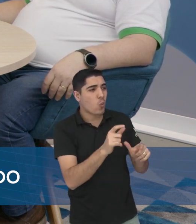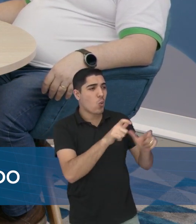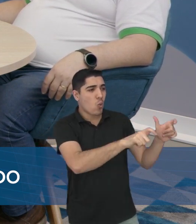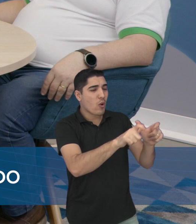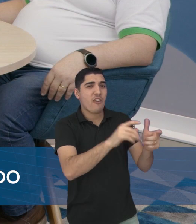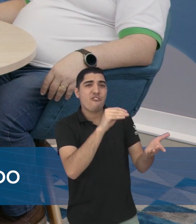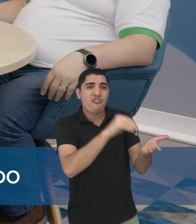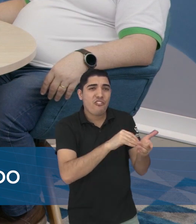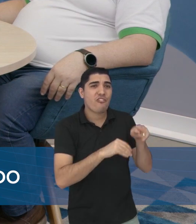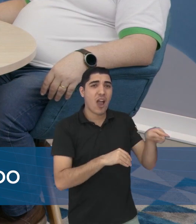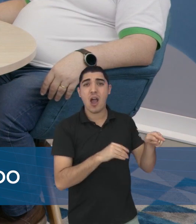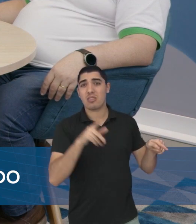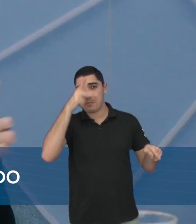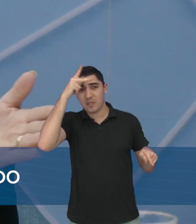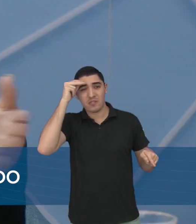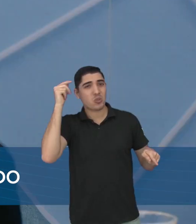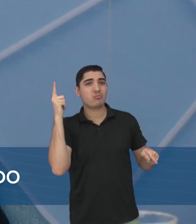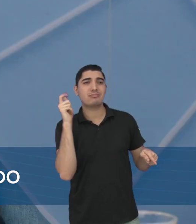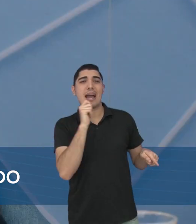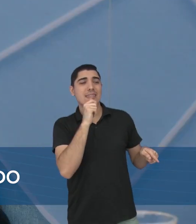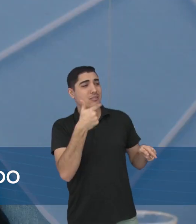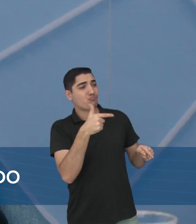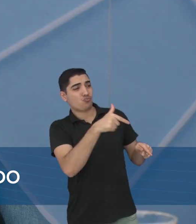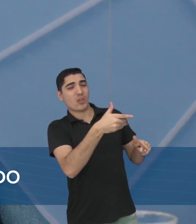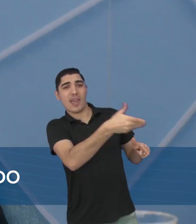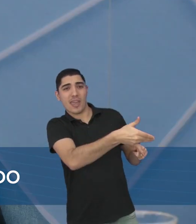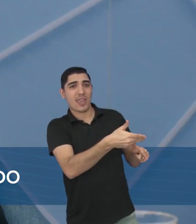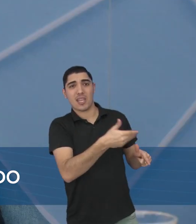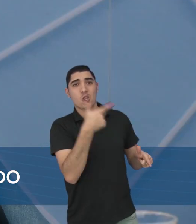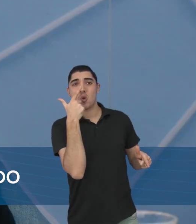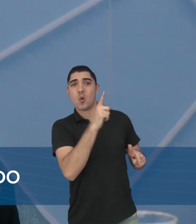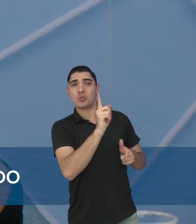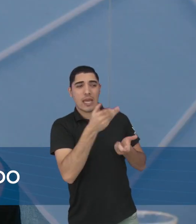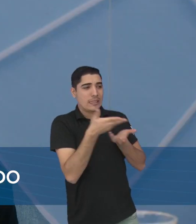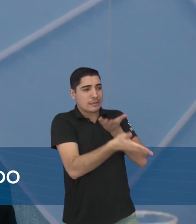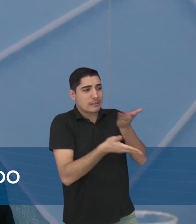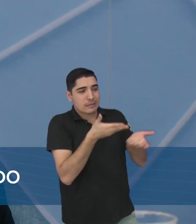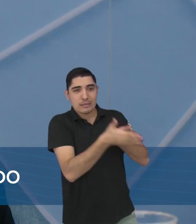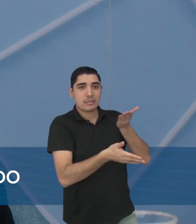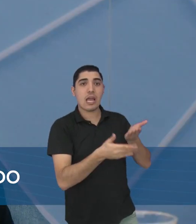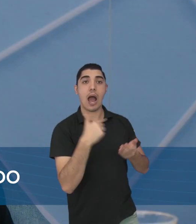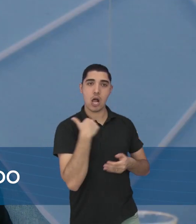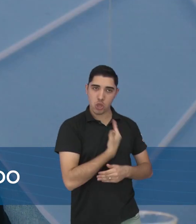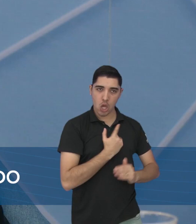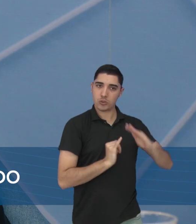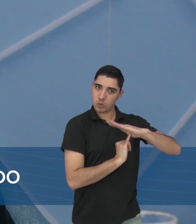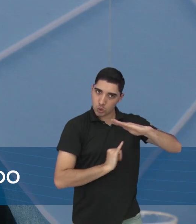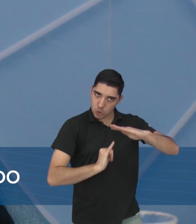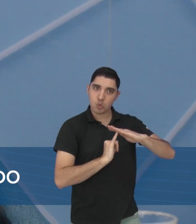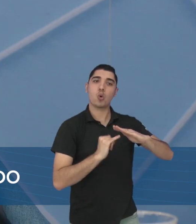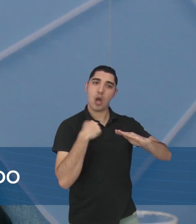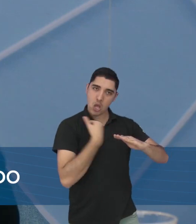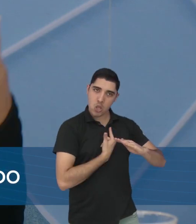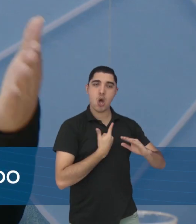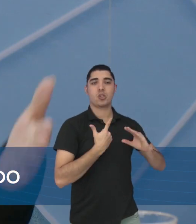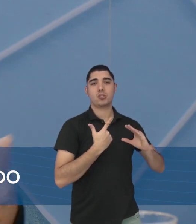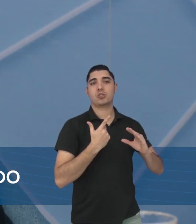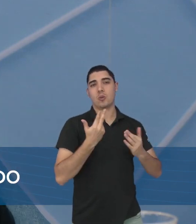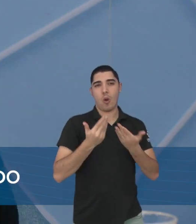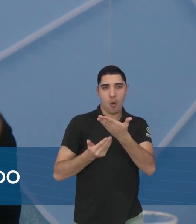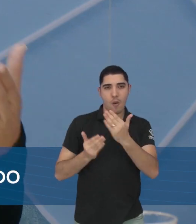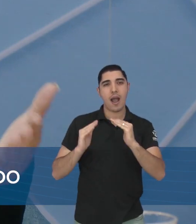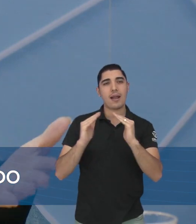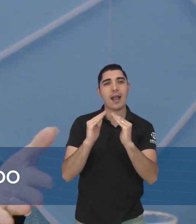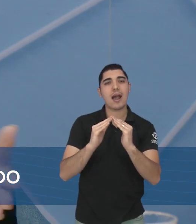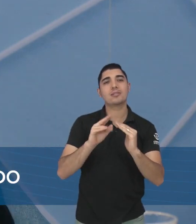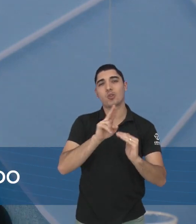atividade do poder público, ou desenvolve um trabalho que o poder público realmente não dá conta de realizar. E aí vem o trabalho